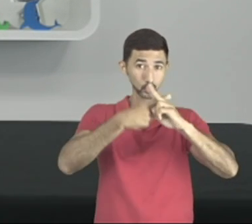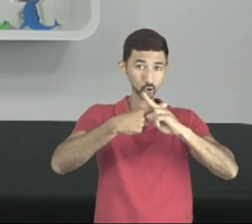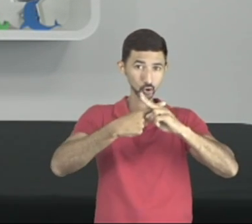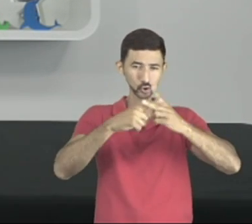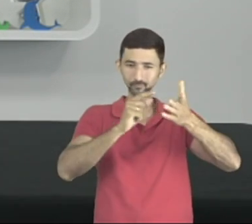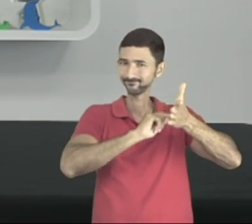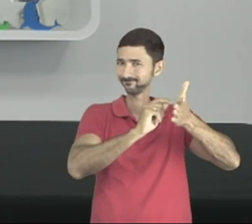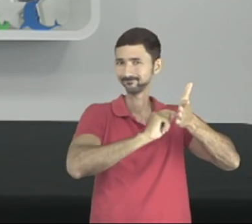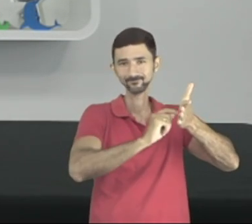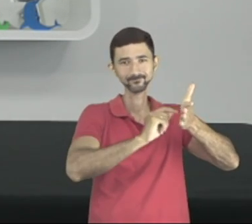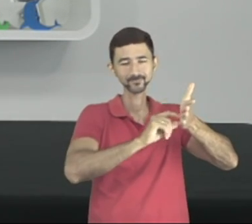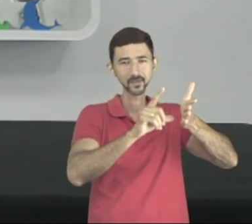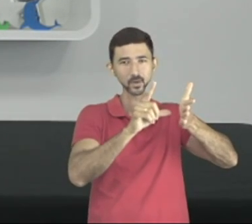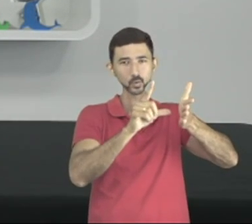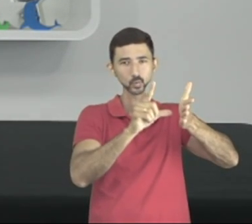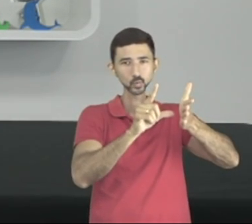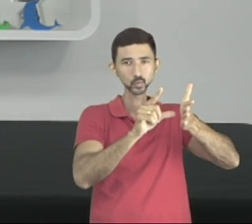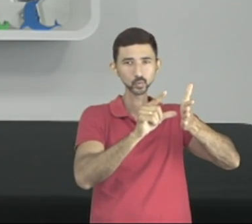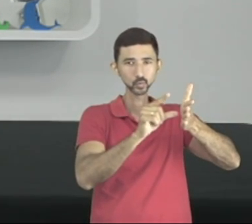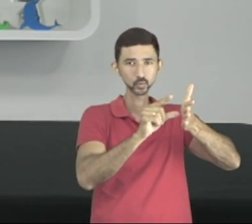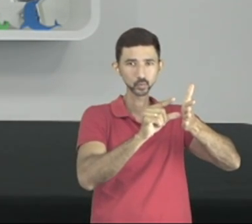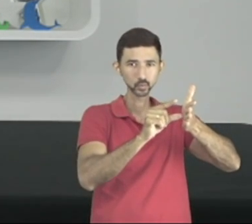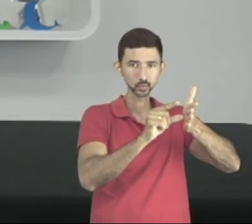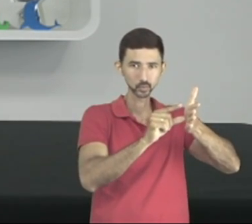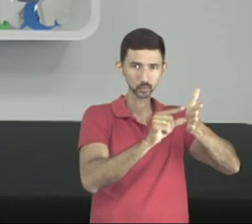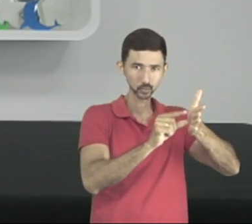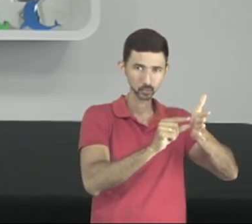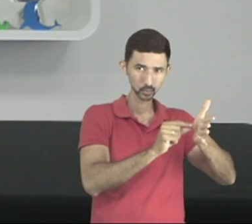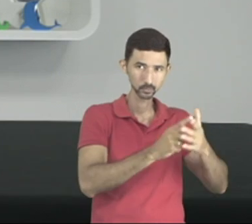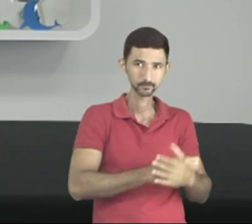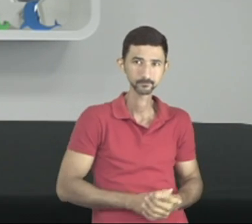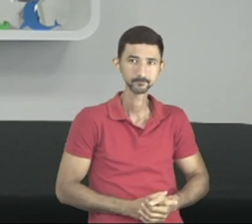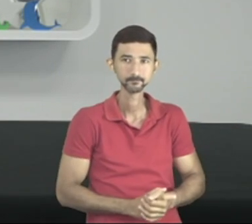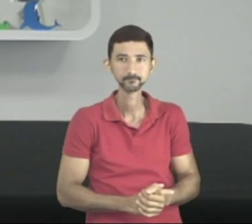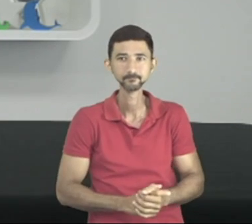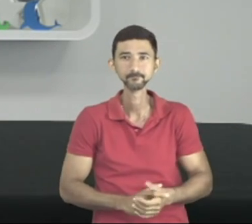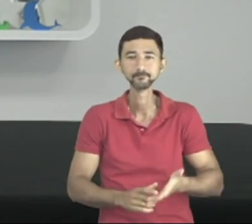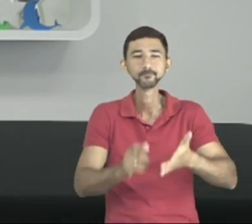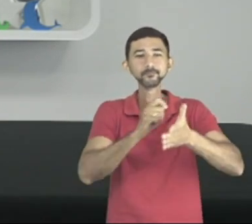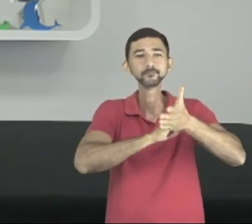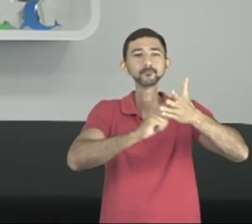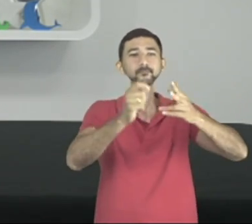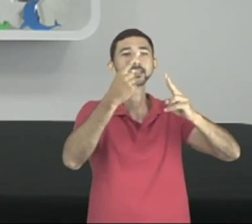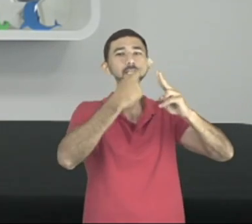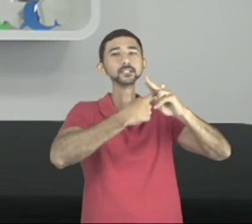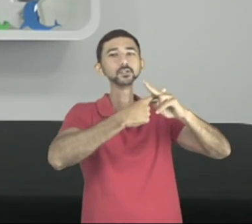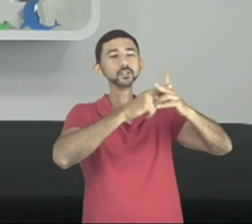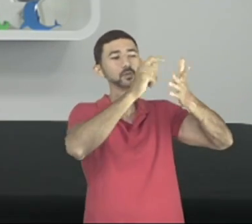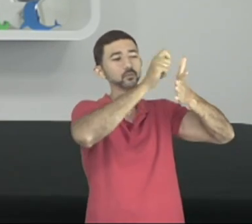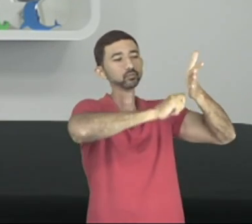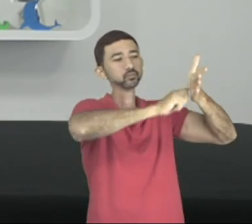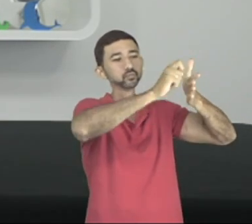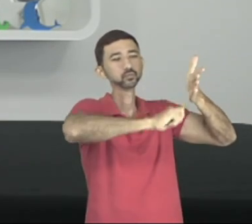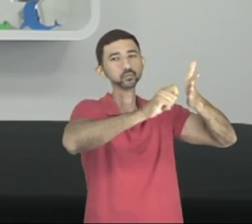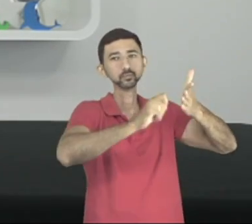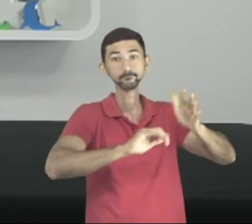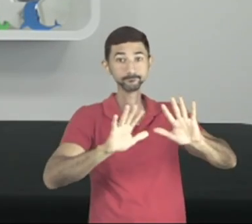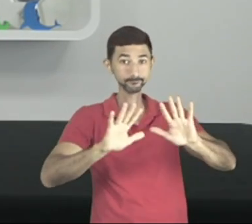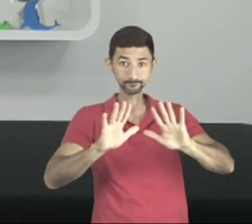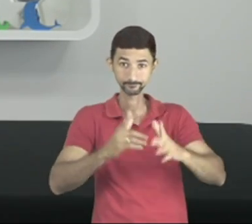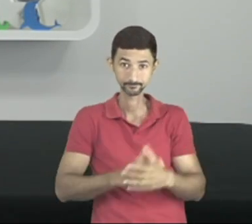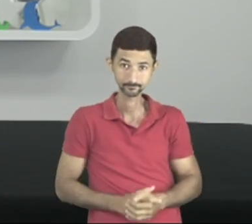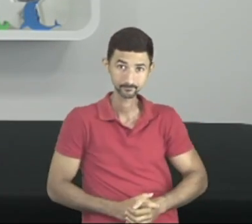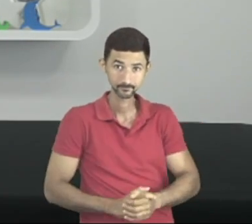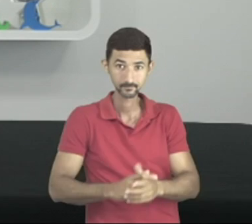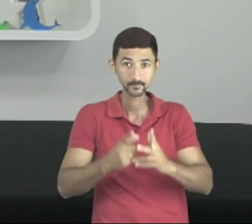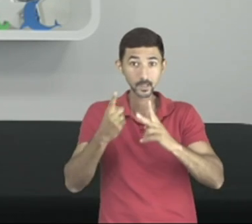lousa. O giz está sendo riscado. Então quando você diz assim, eu vou riscar o giz na lousa. Ei, ei, ei. Quem